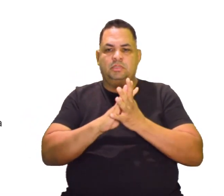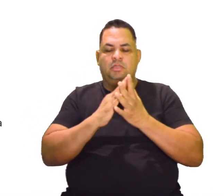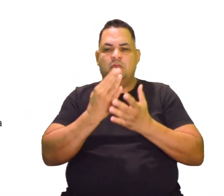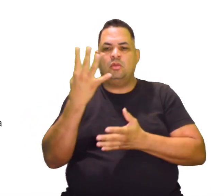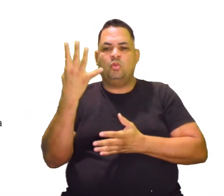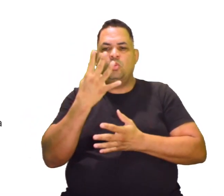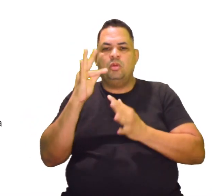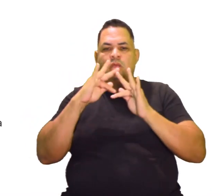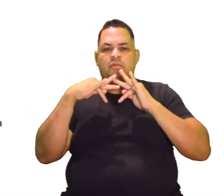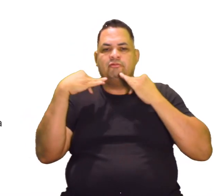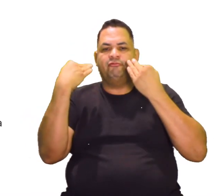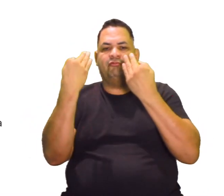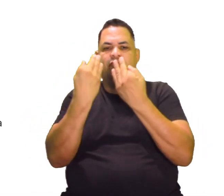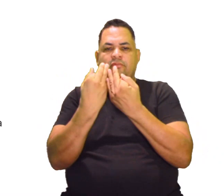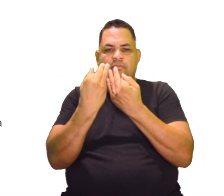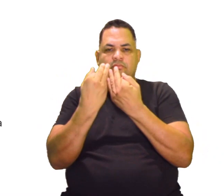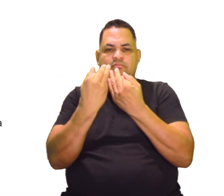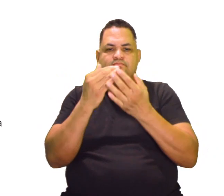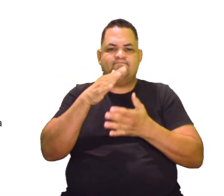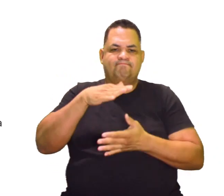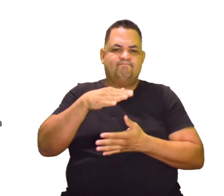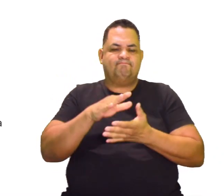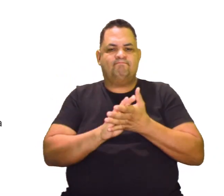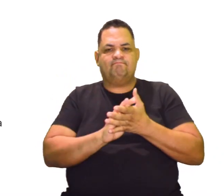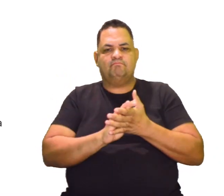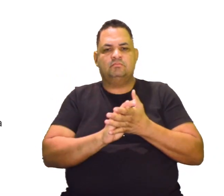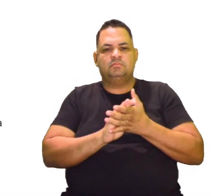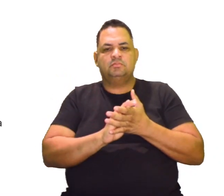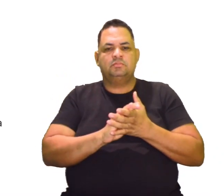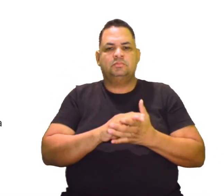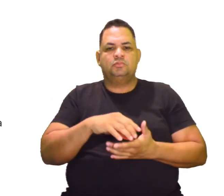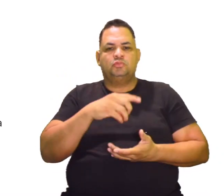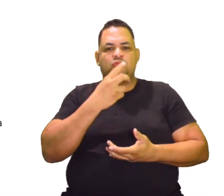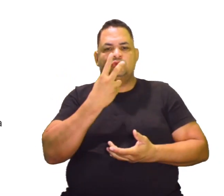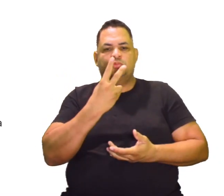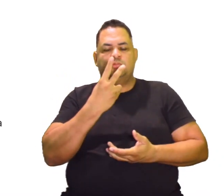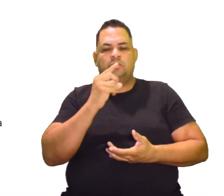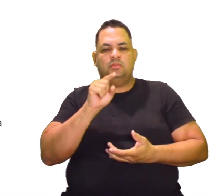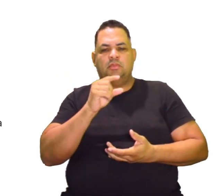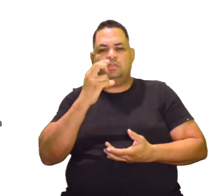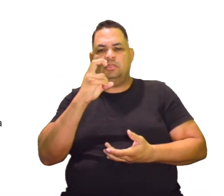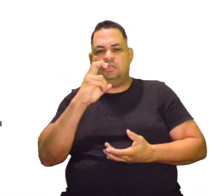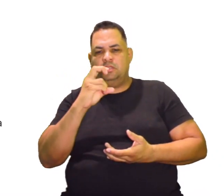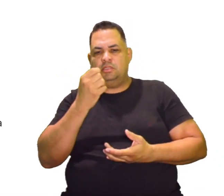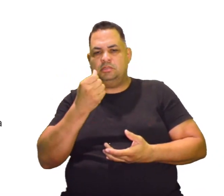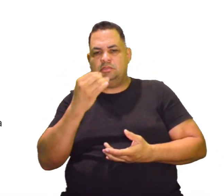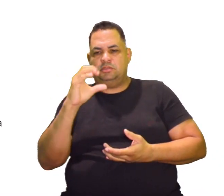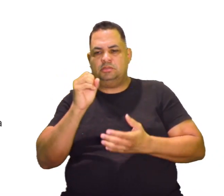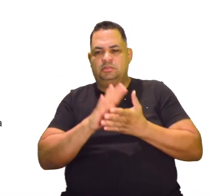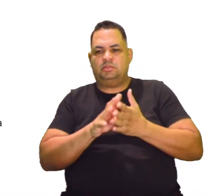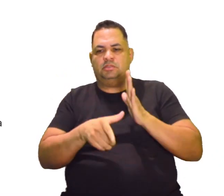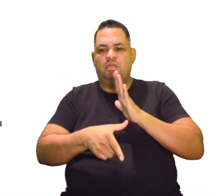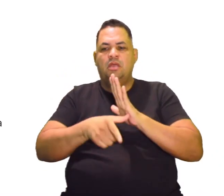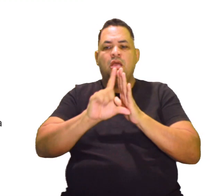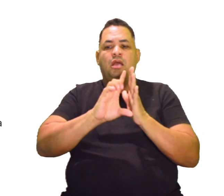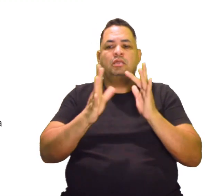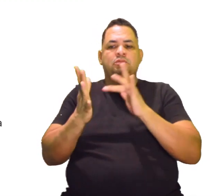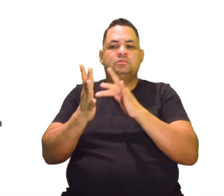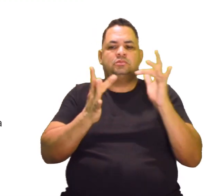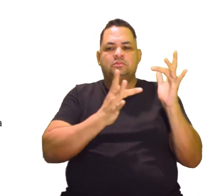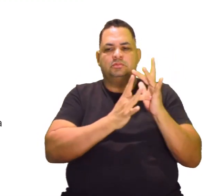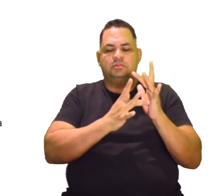dinastia. Mais ou menos aí a data de 2560 a.C. Então, nós estamos falando ali de um período